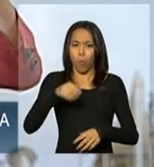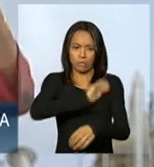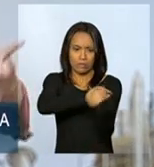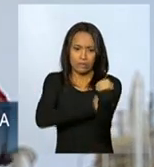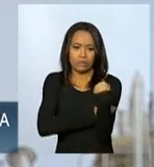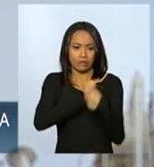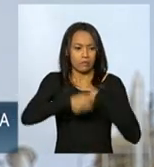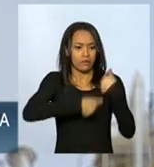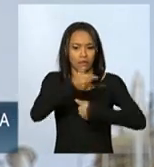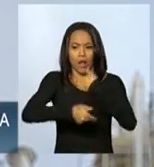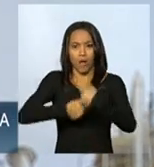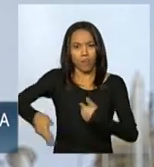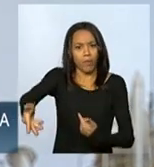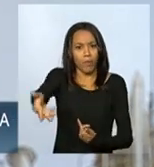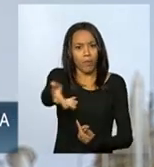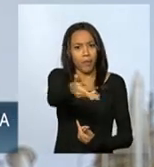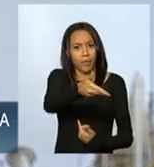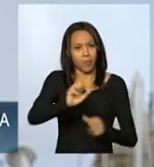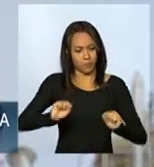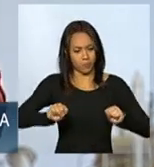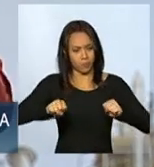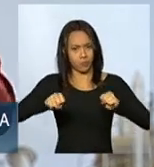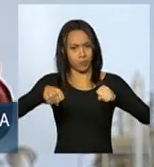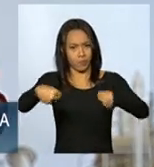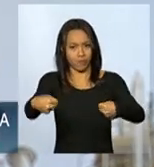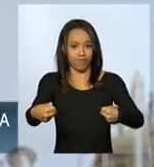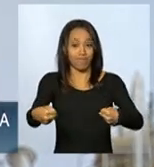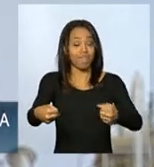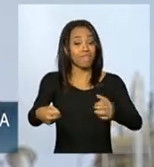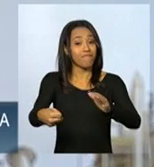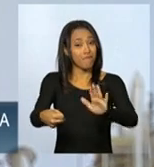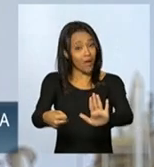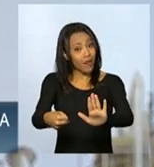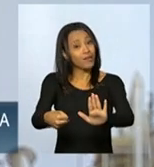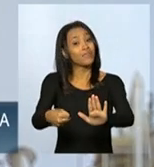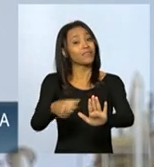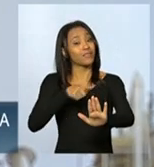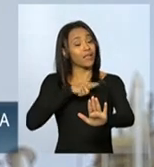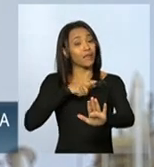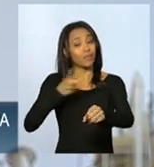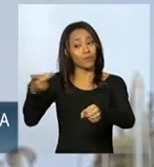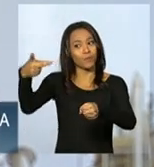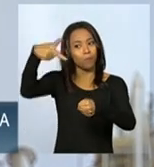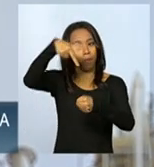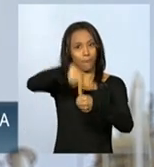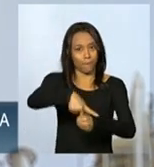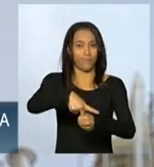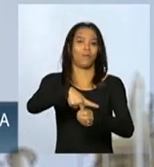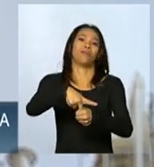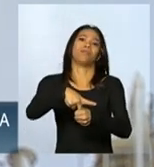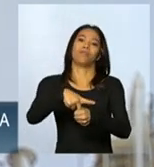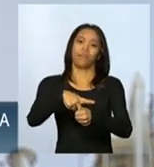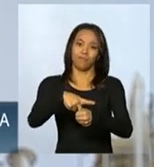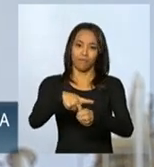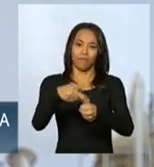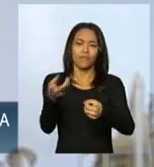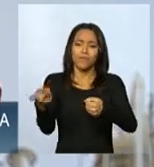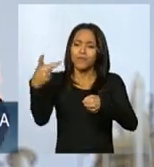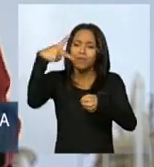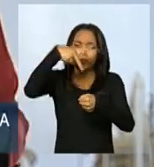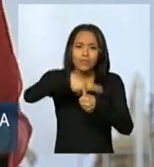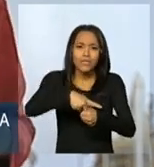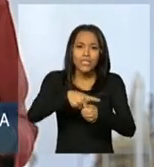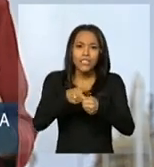e empreendedor e esforçado. Mas nós temos petróleo. E o petróleo